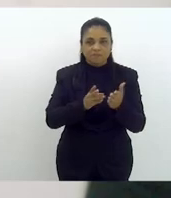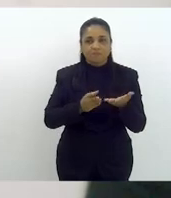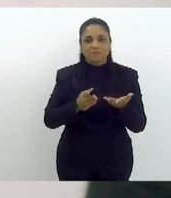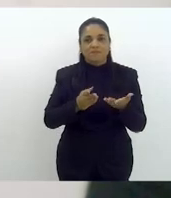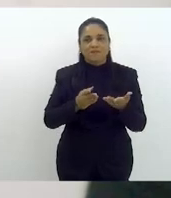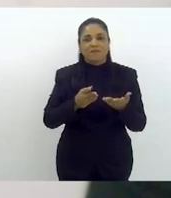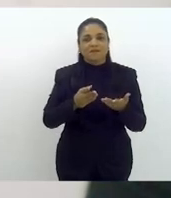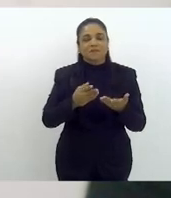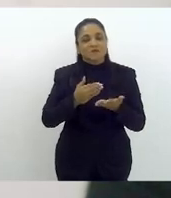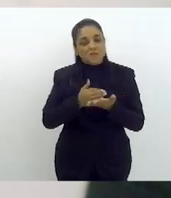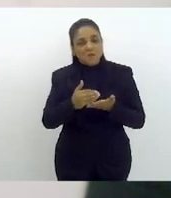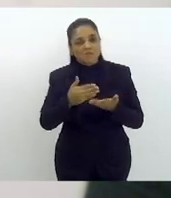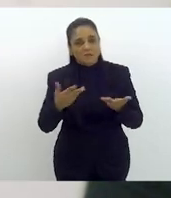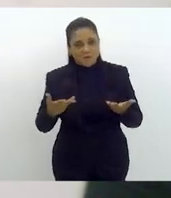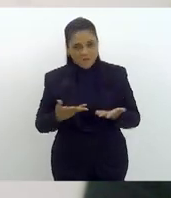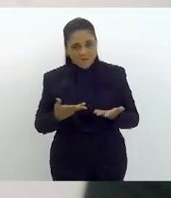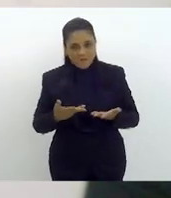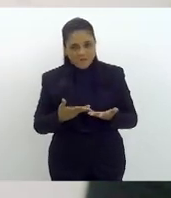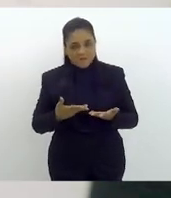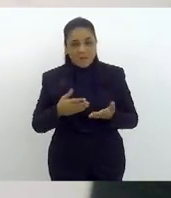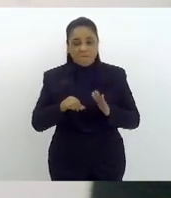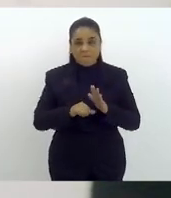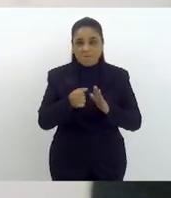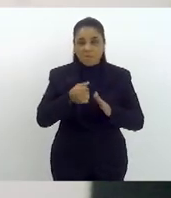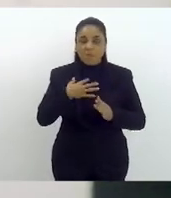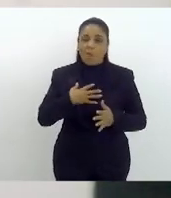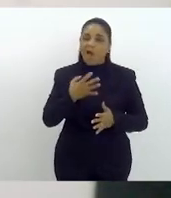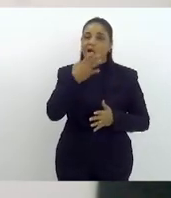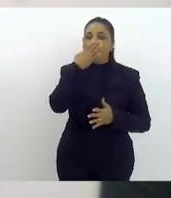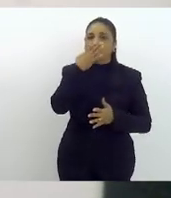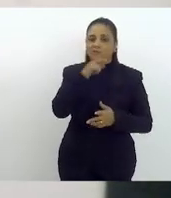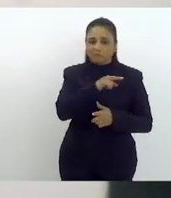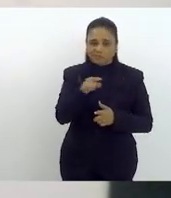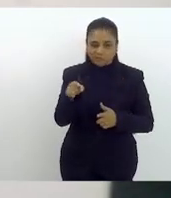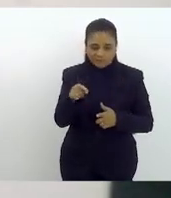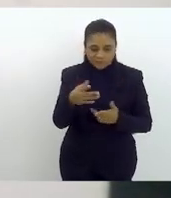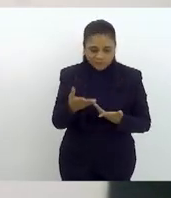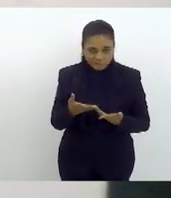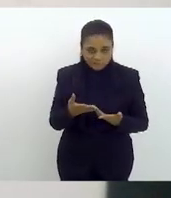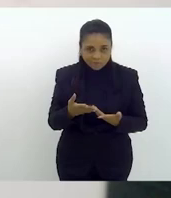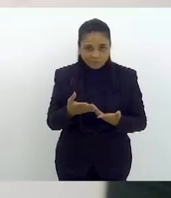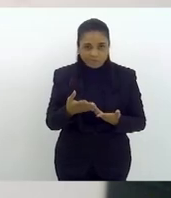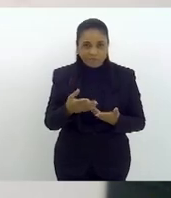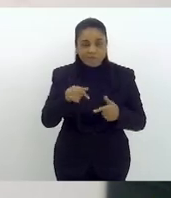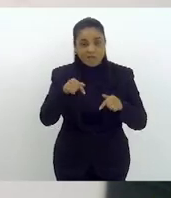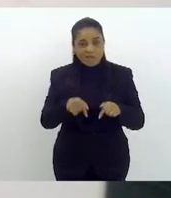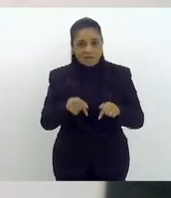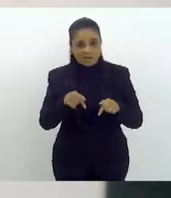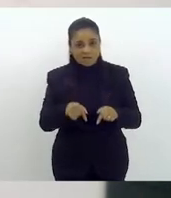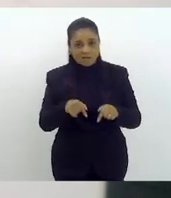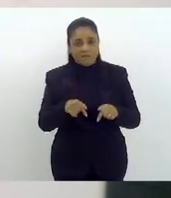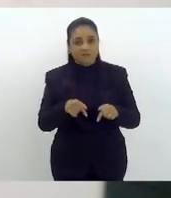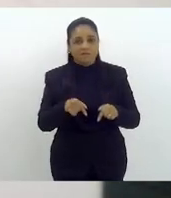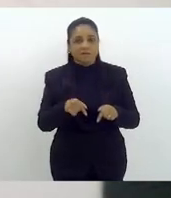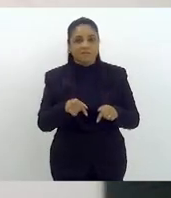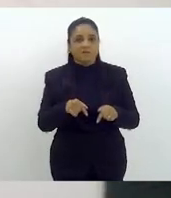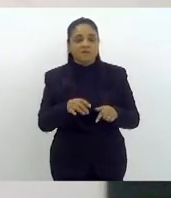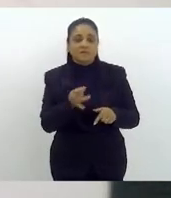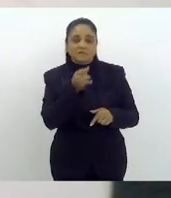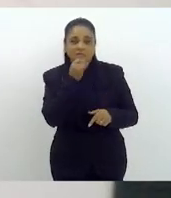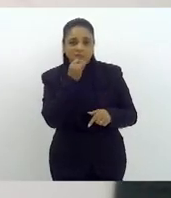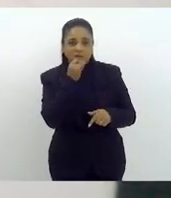começar dessa maneira porque primeiro eu admiro muito o modo como principalmente aqui como se manifestaram por exemplo